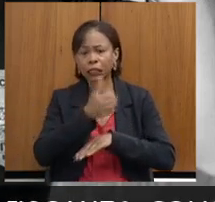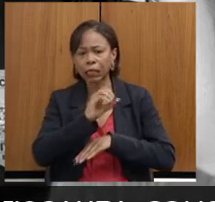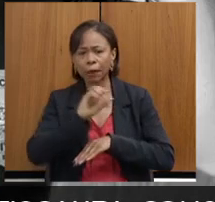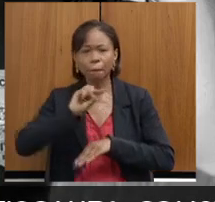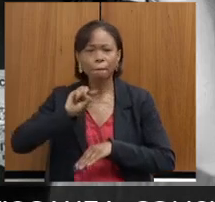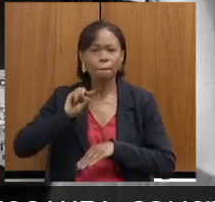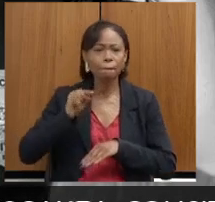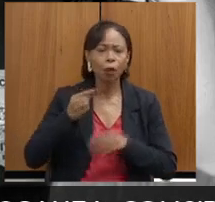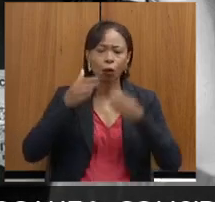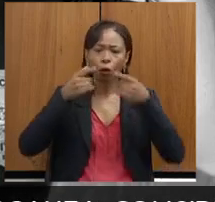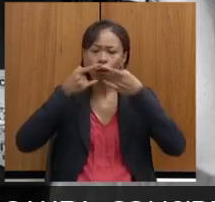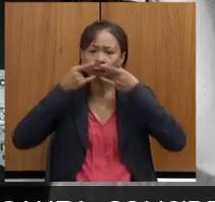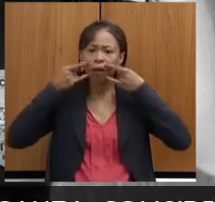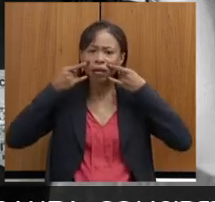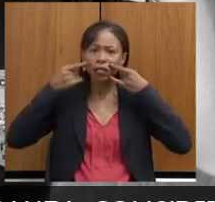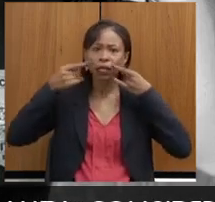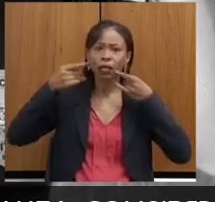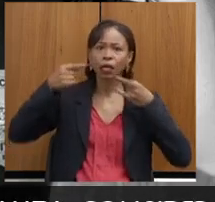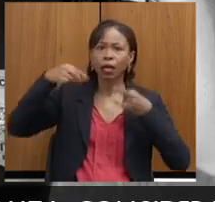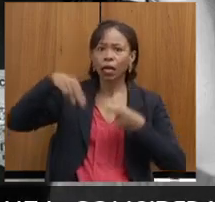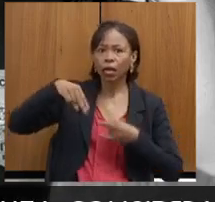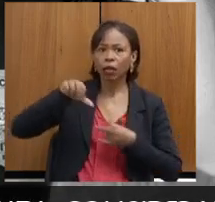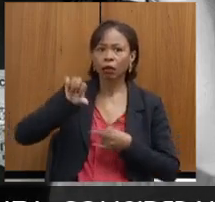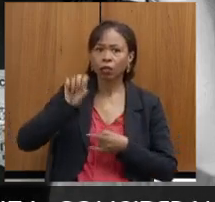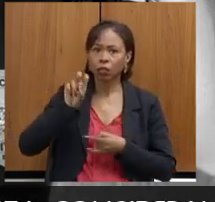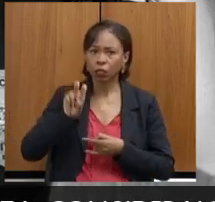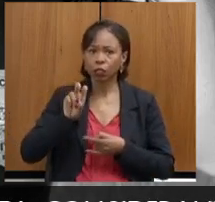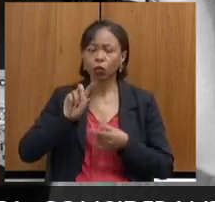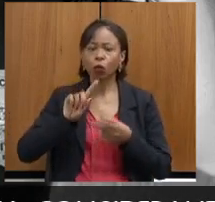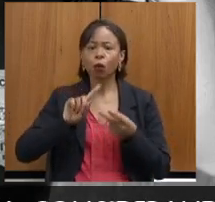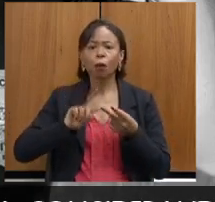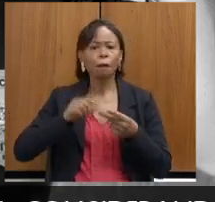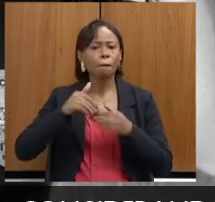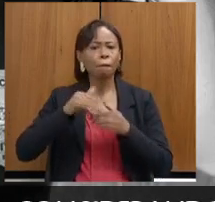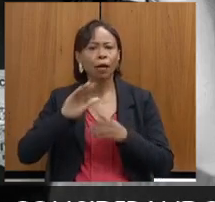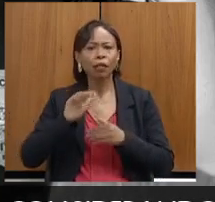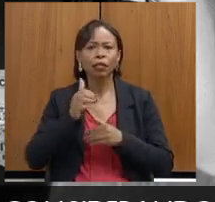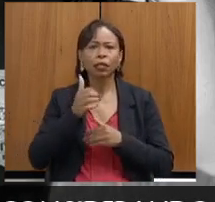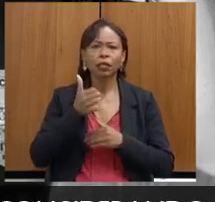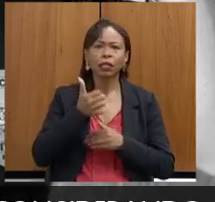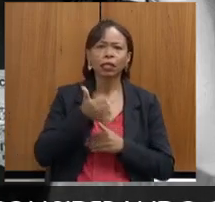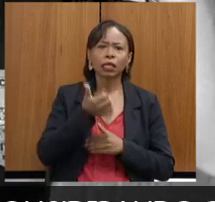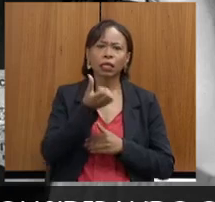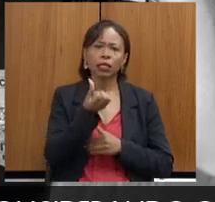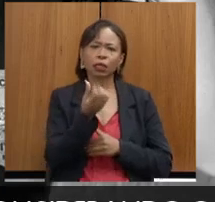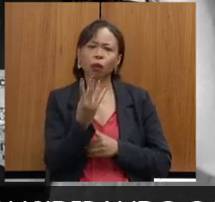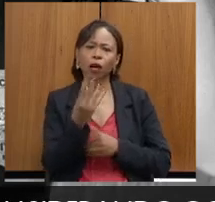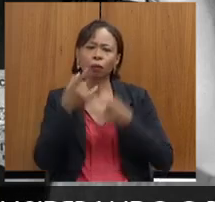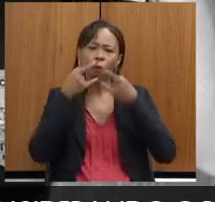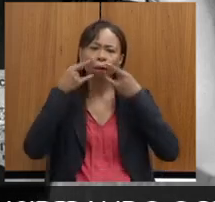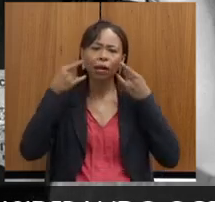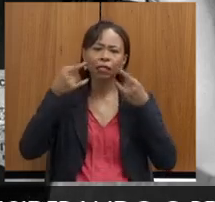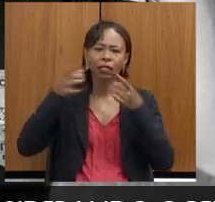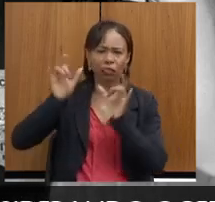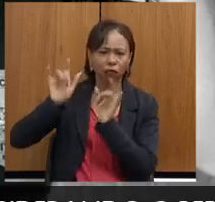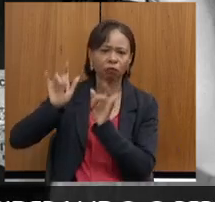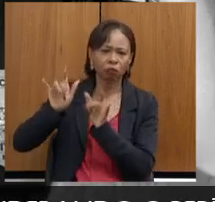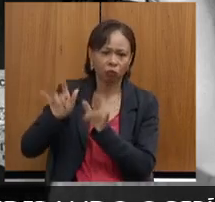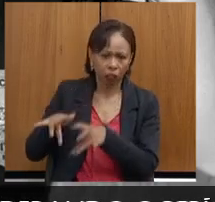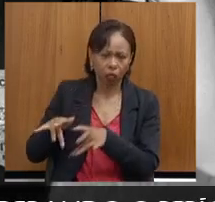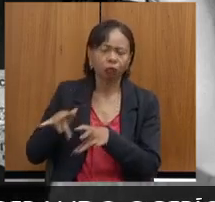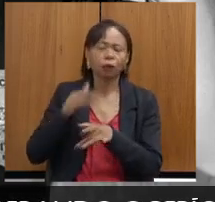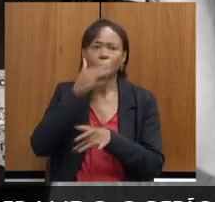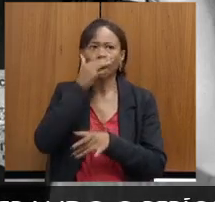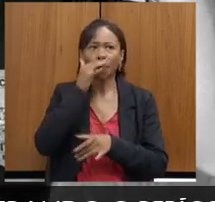n-95 mais de 164 mil máscaras descartáveis e